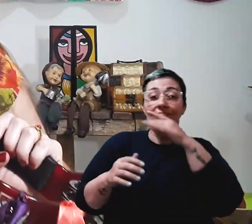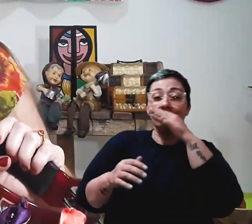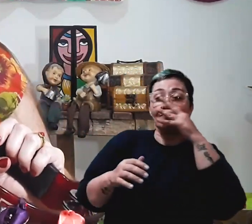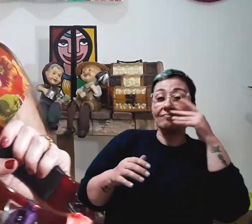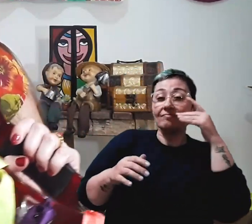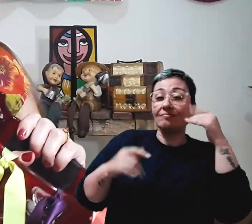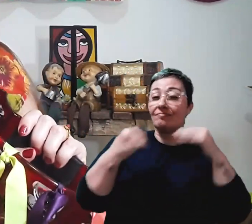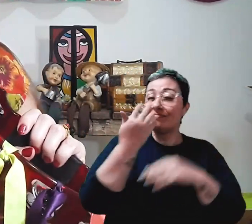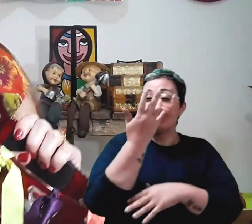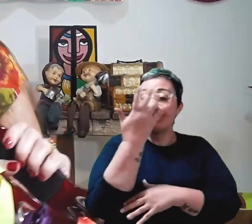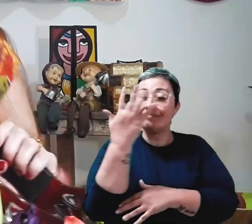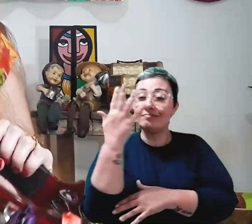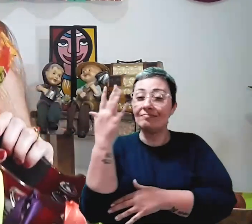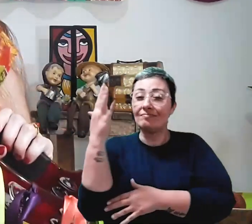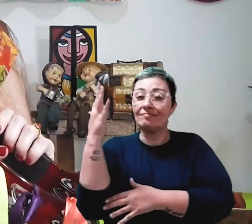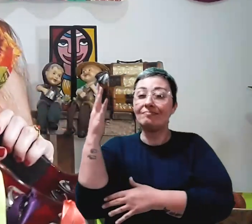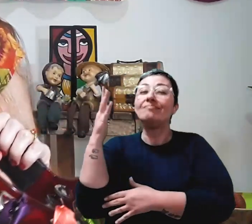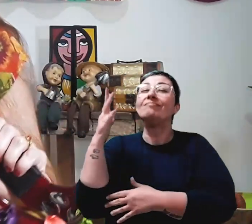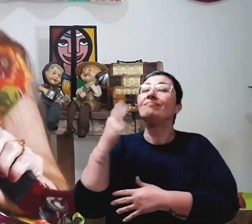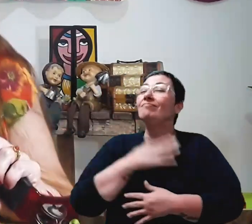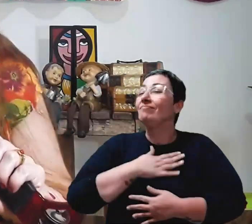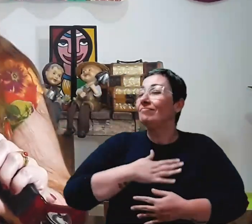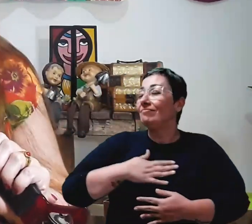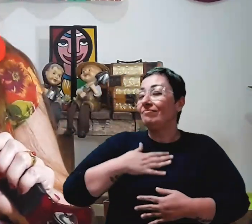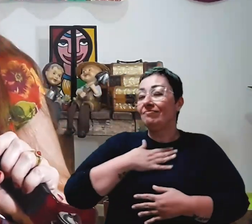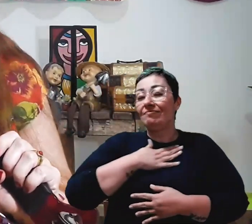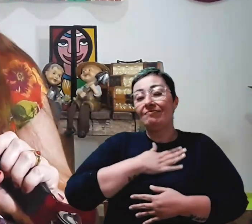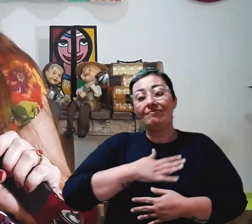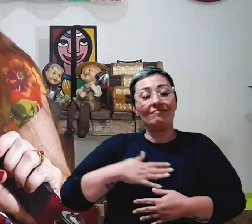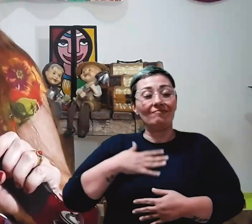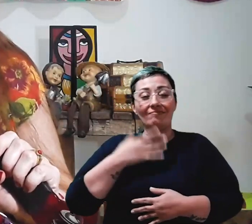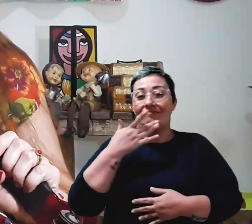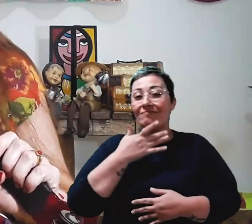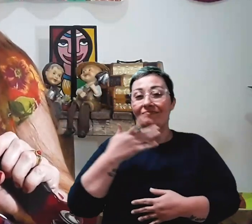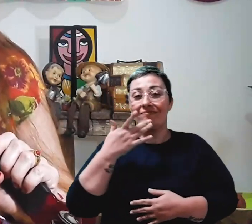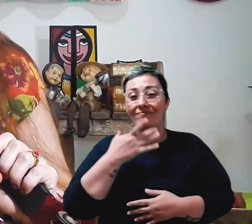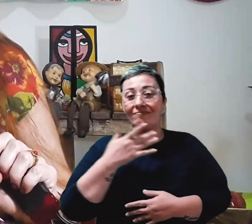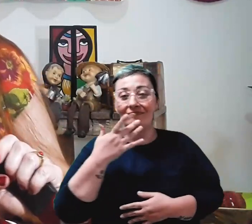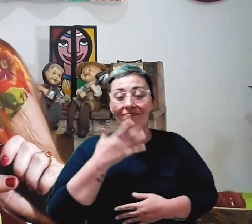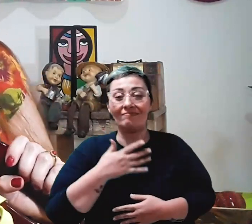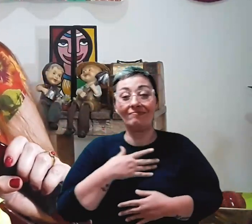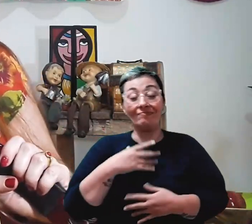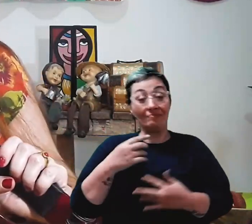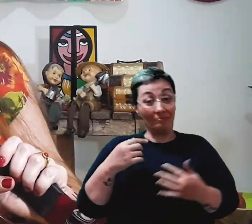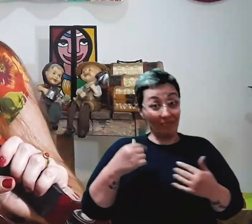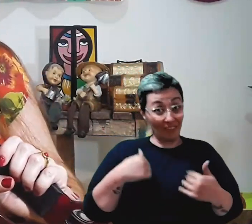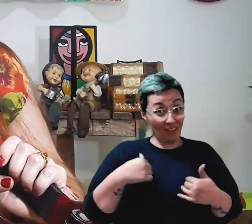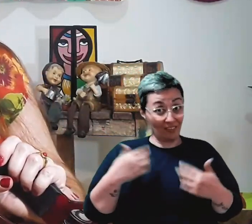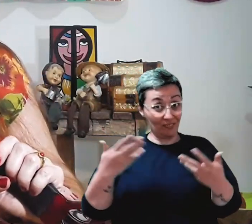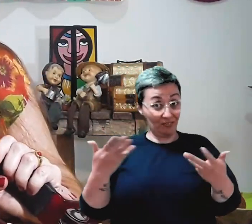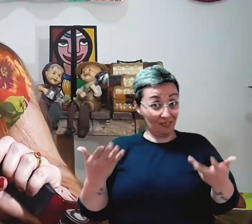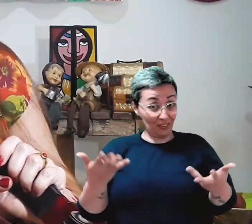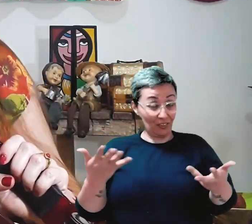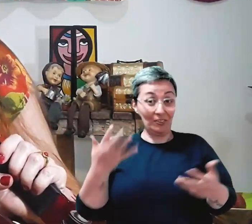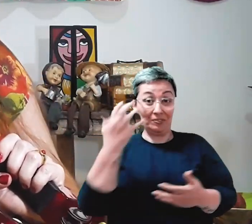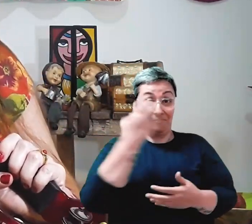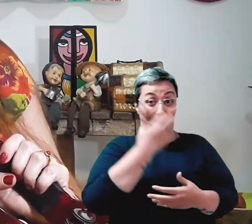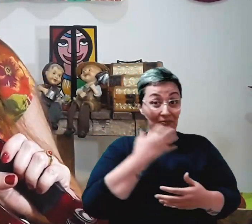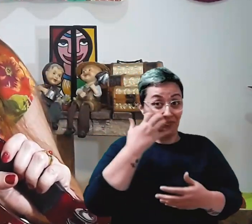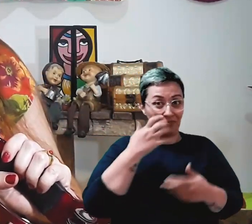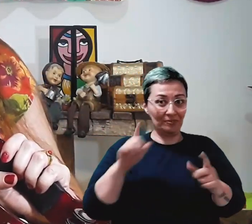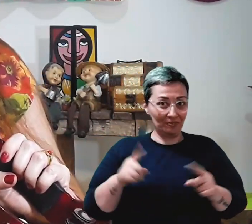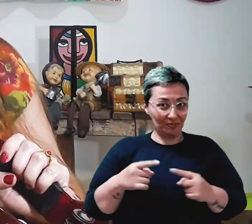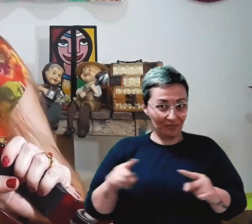de natureza. Ai, como eu gostava, que gostoso! Eu vou então cantar uma